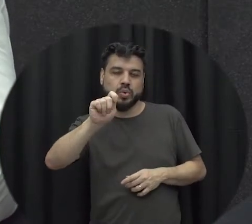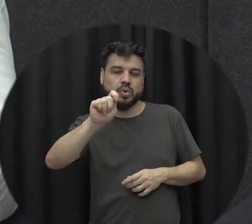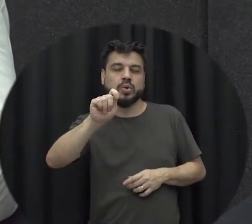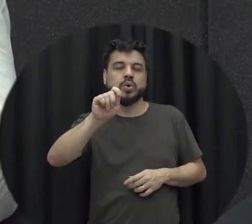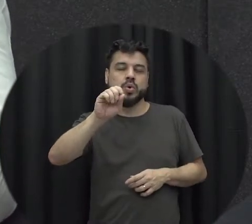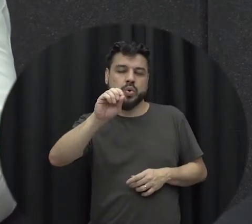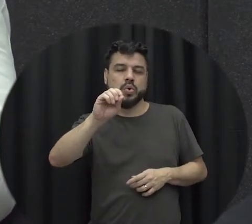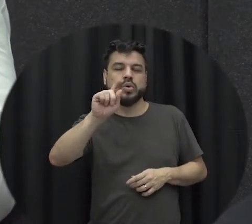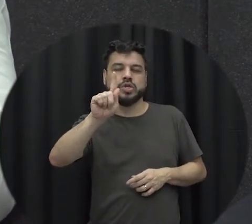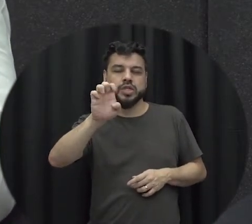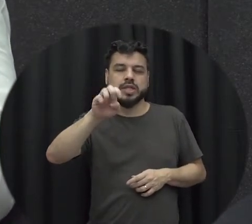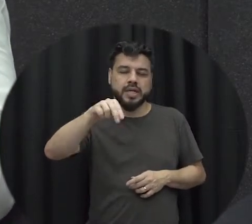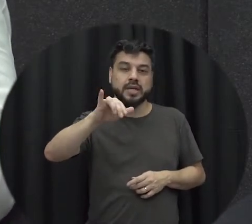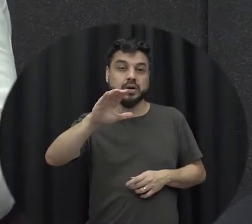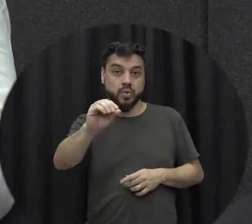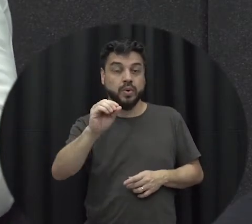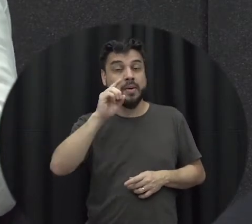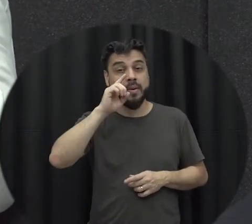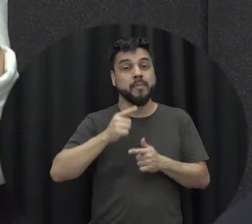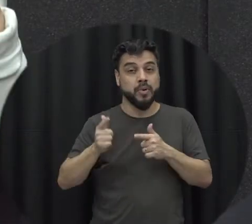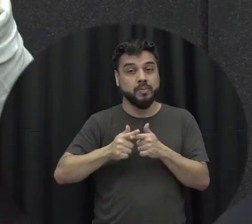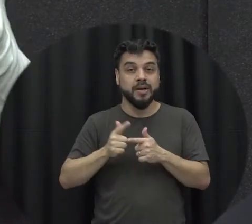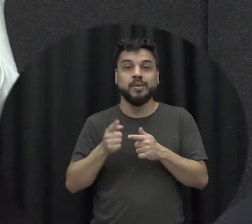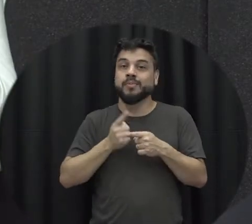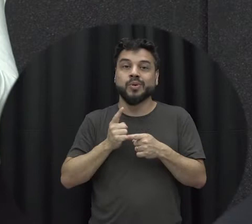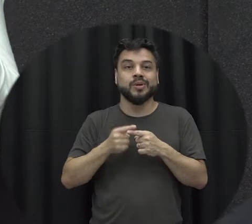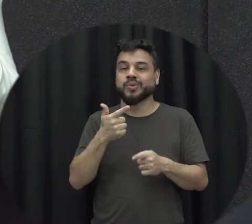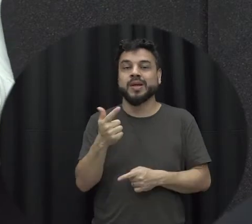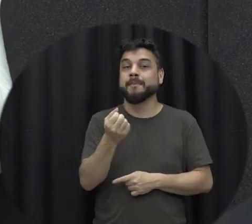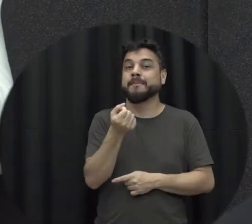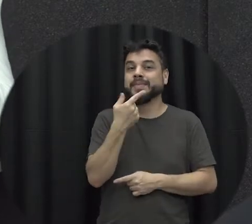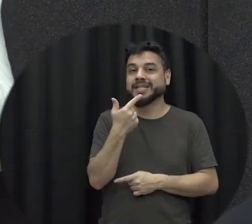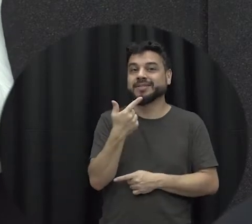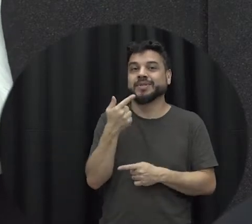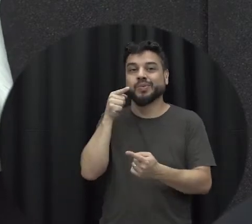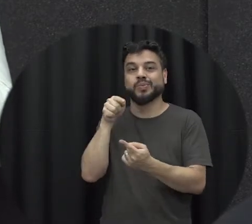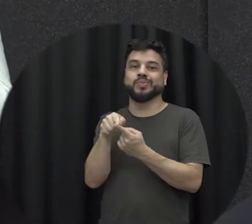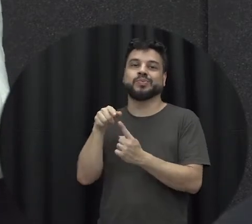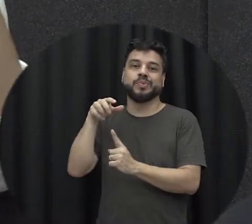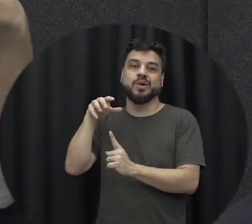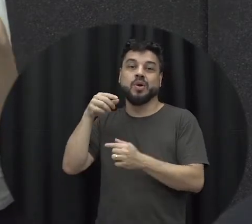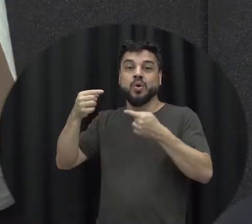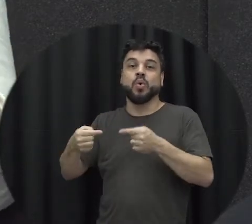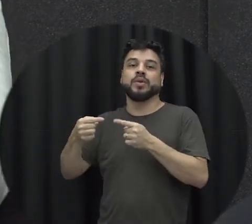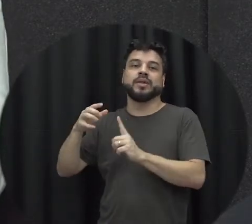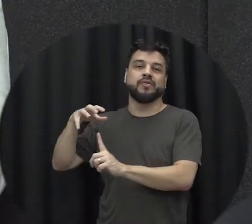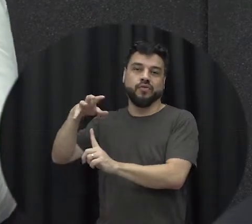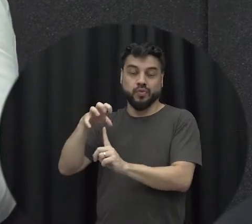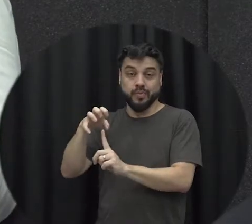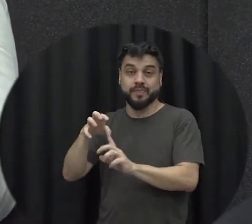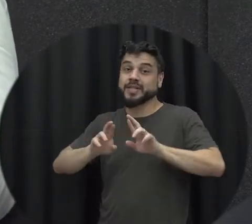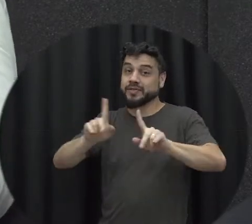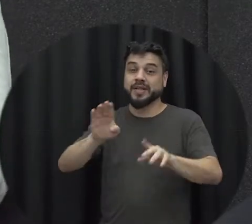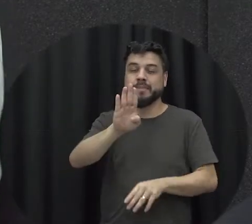um problema porque a gente não tem um medicamento que age especificamente no fungo. Diferente da bactéria, que tem a